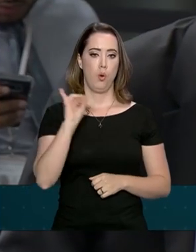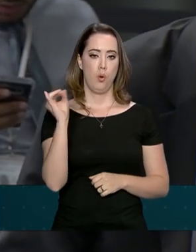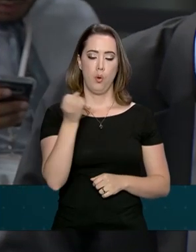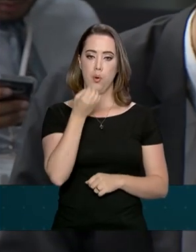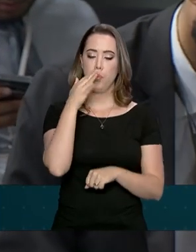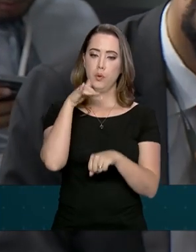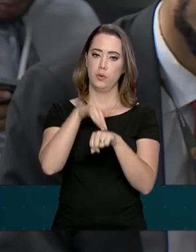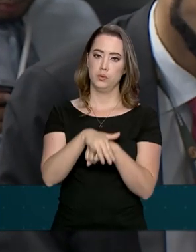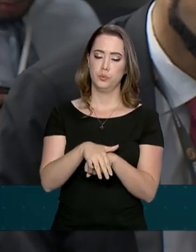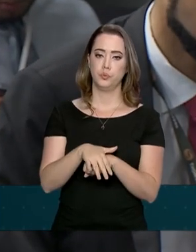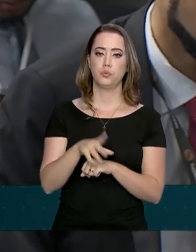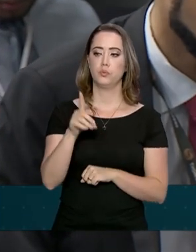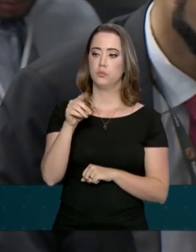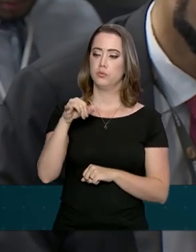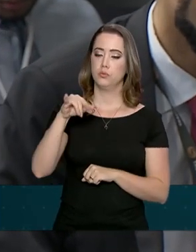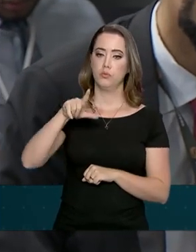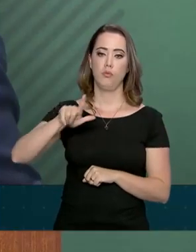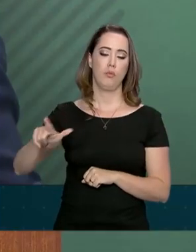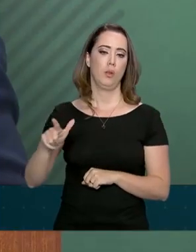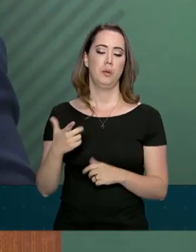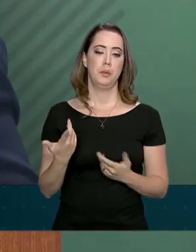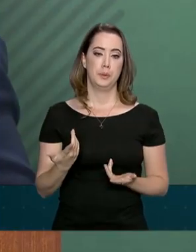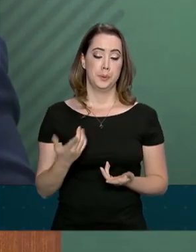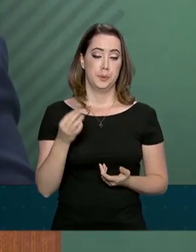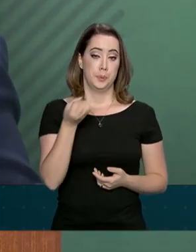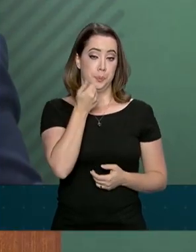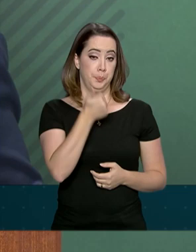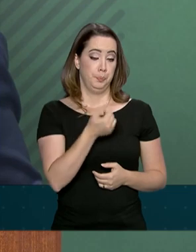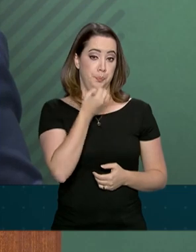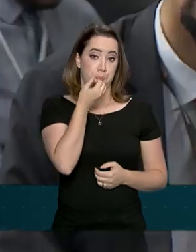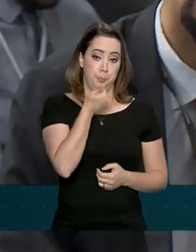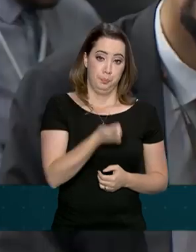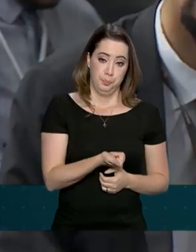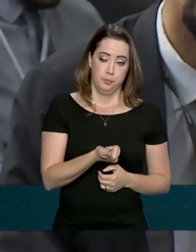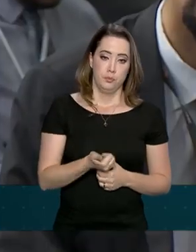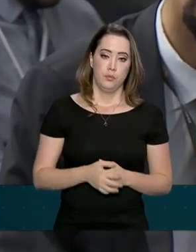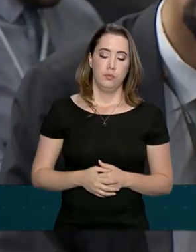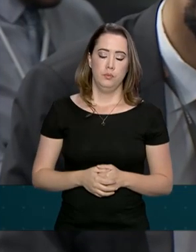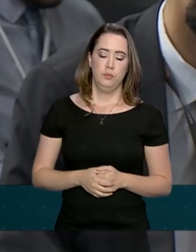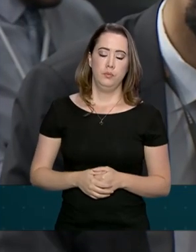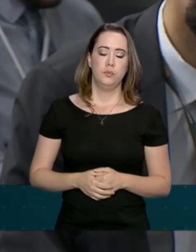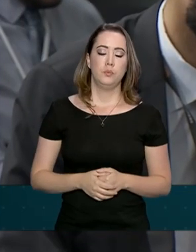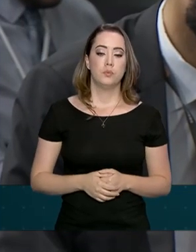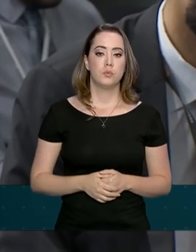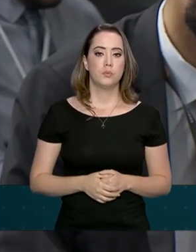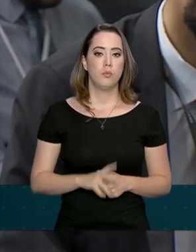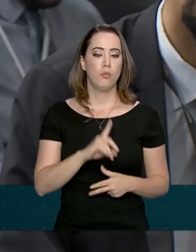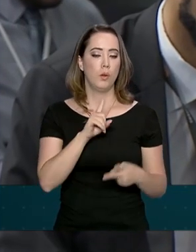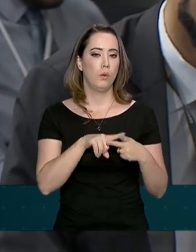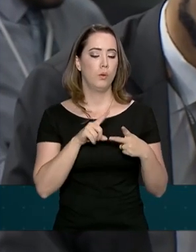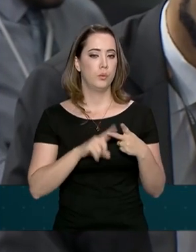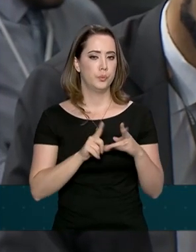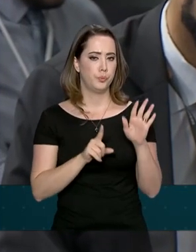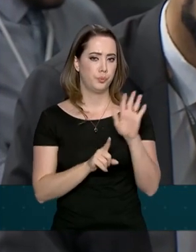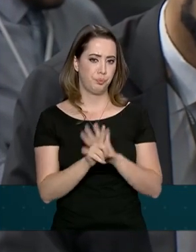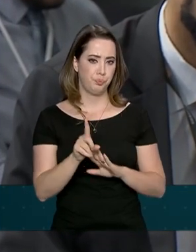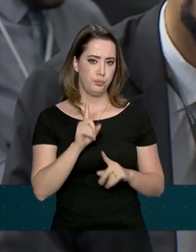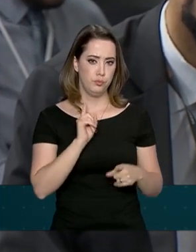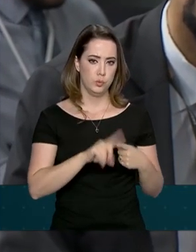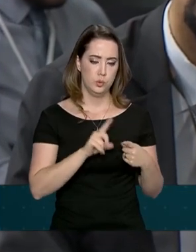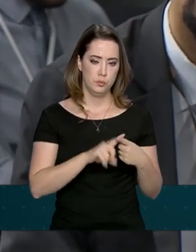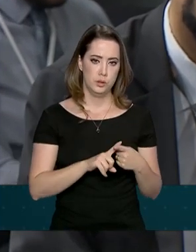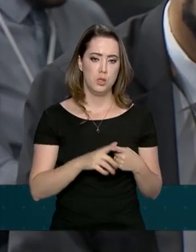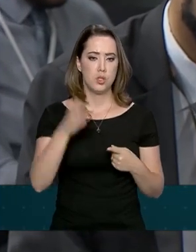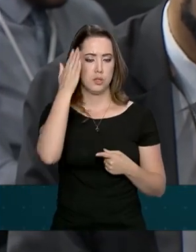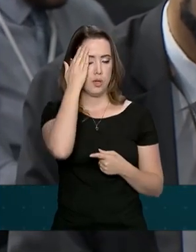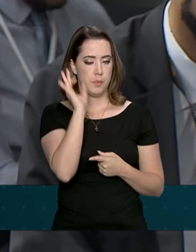a voz daniel rolim do jornal o globo do daniel tudo bem eu tenho duas perguntas a primeira é se já está definido o destino do